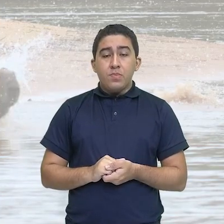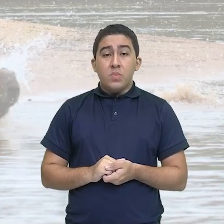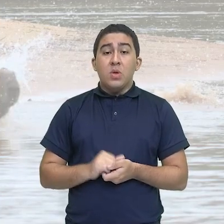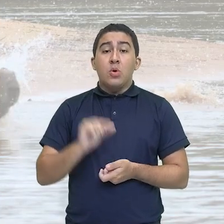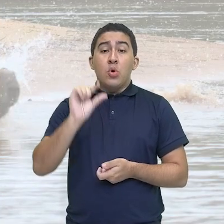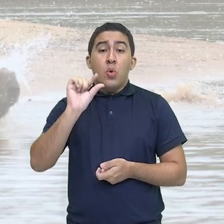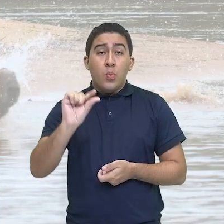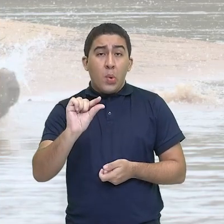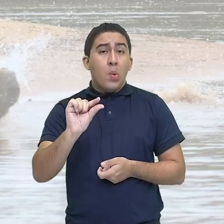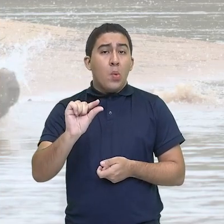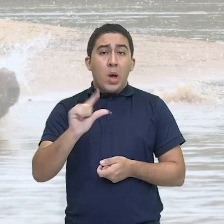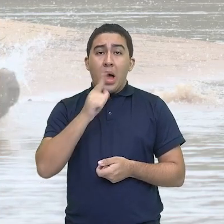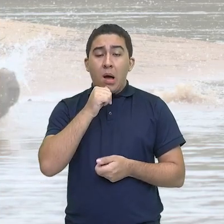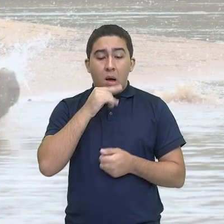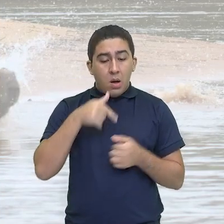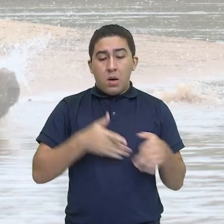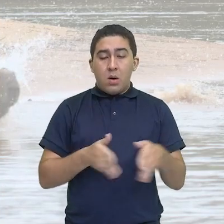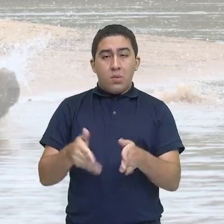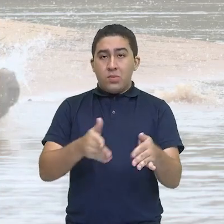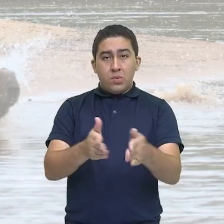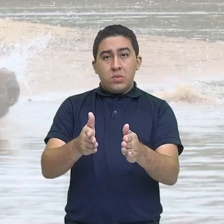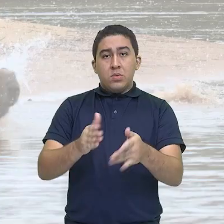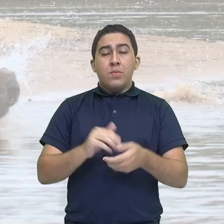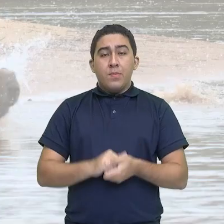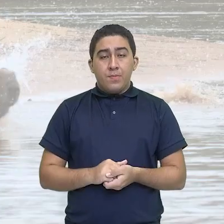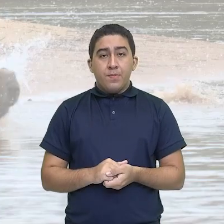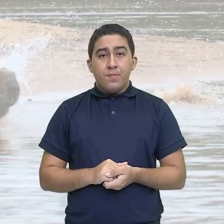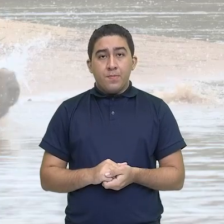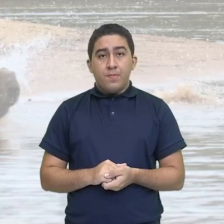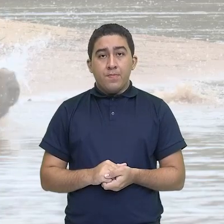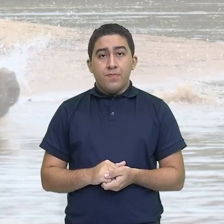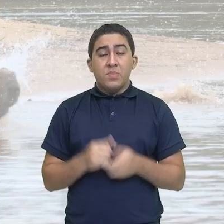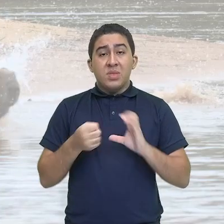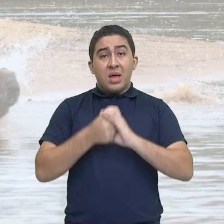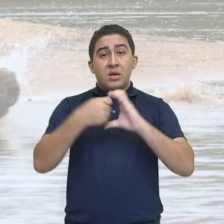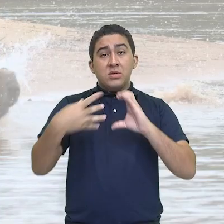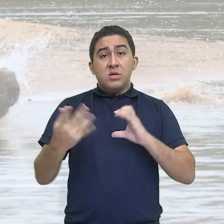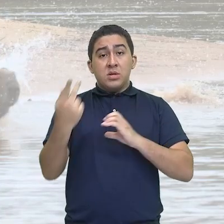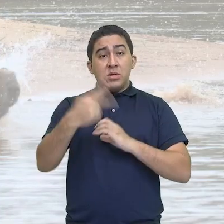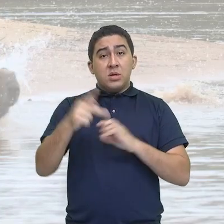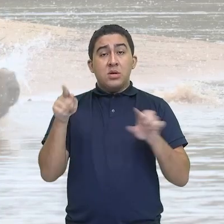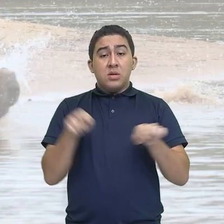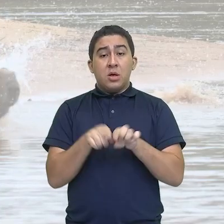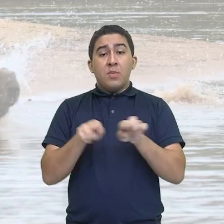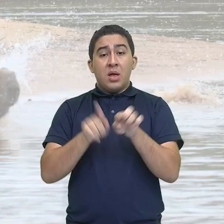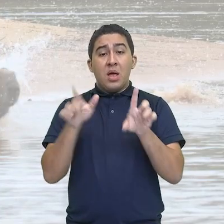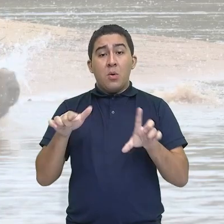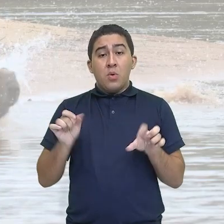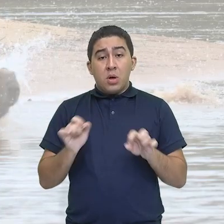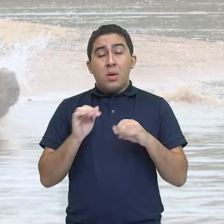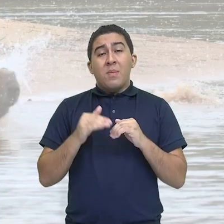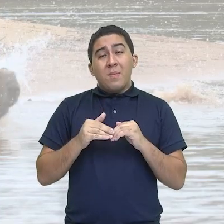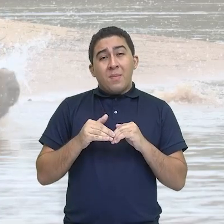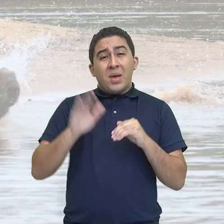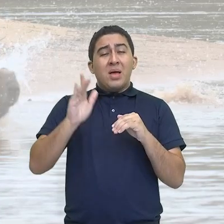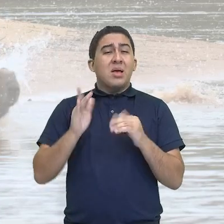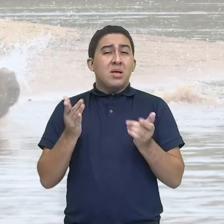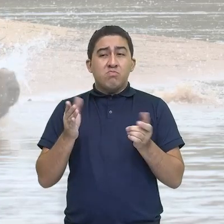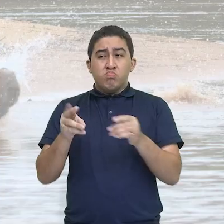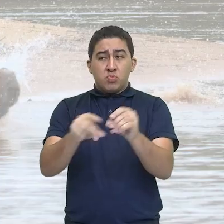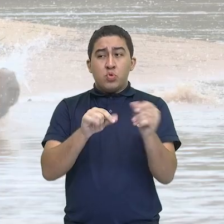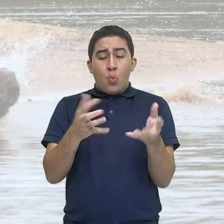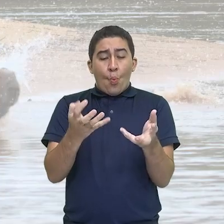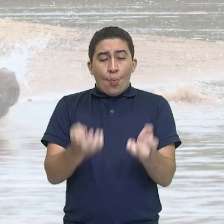bacias hidrográficas, né? Poucos ambientes aquáticos. A característica do bioma já é mais seco, com